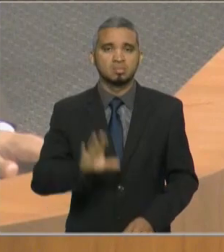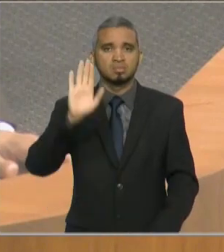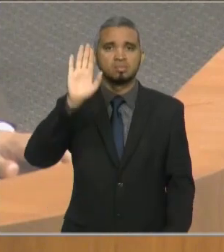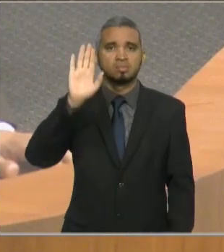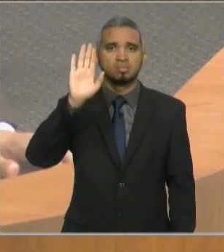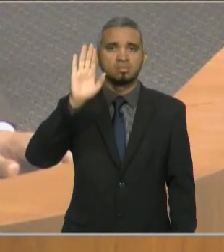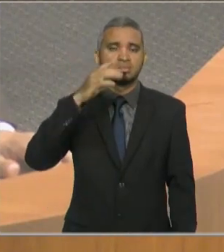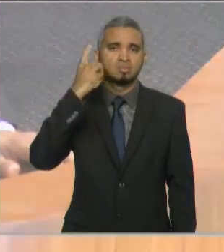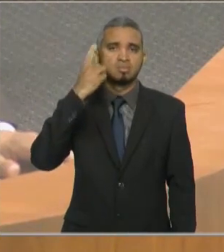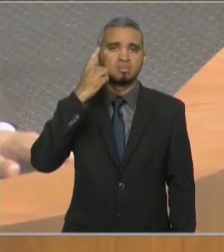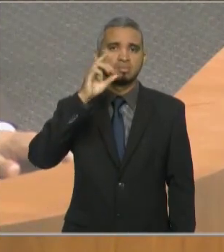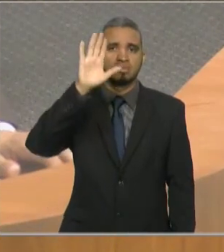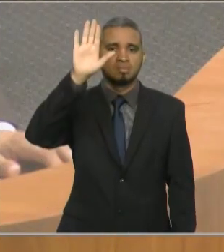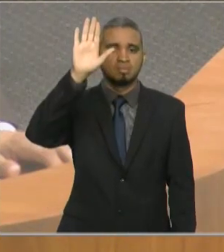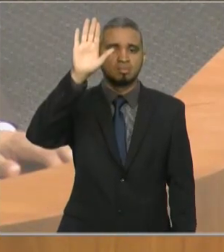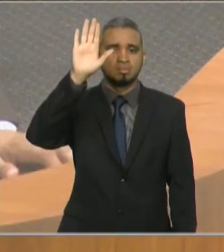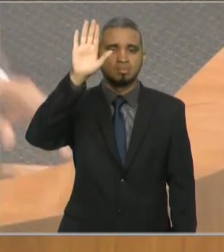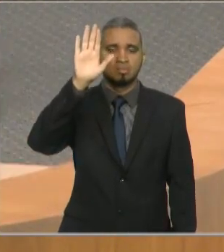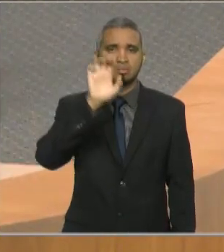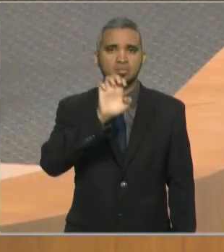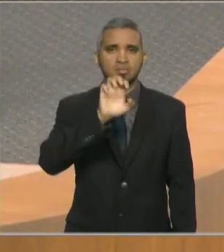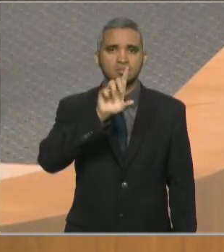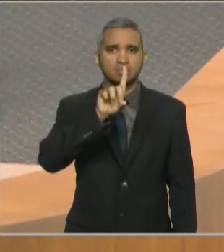Edilásio, só concluir